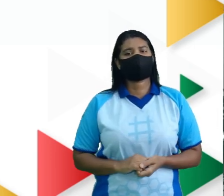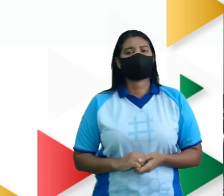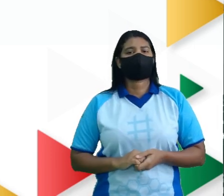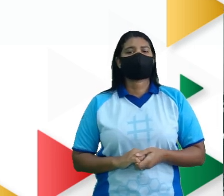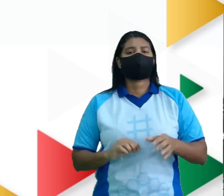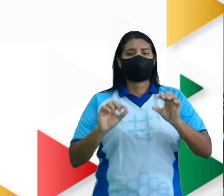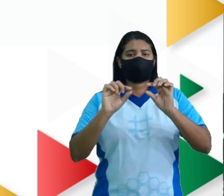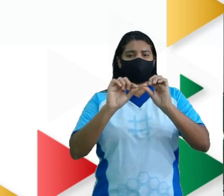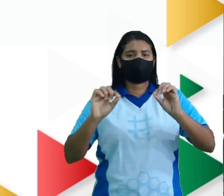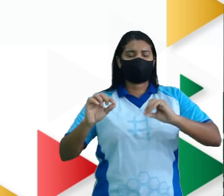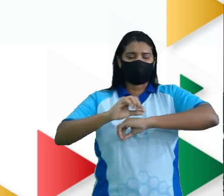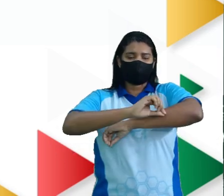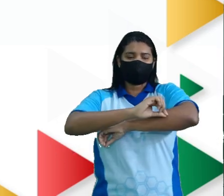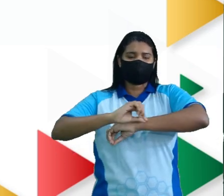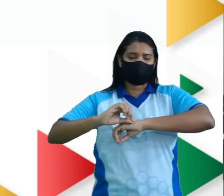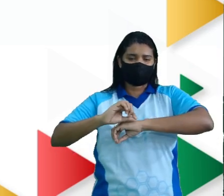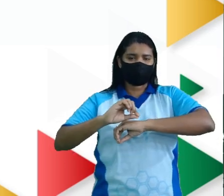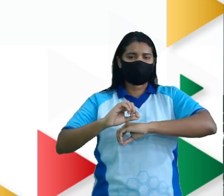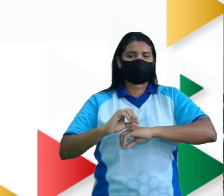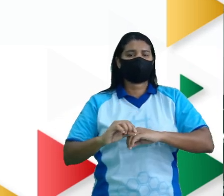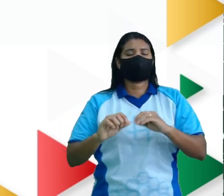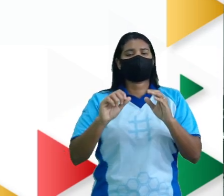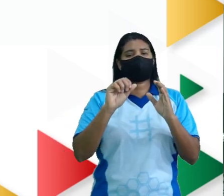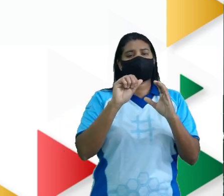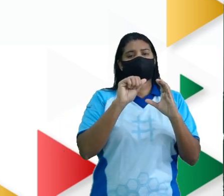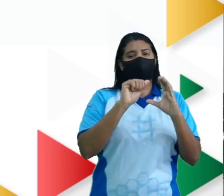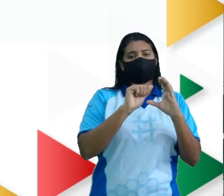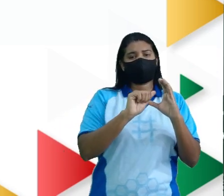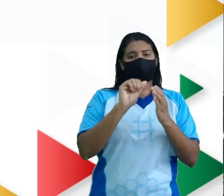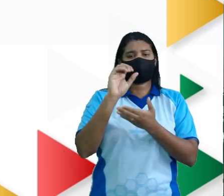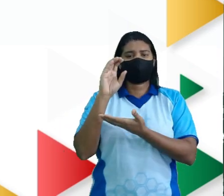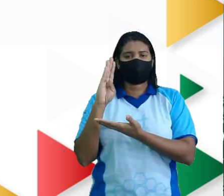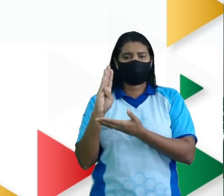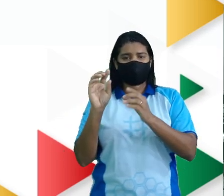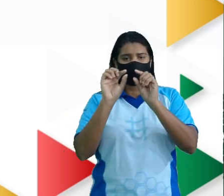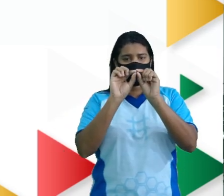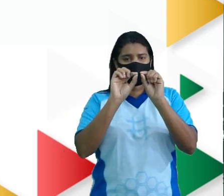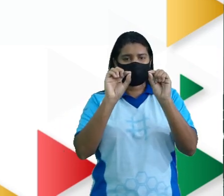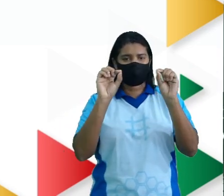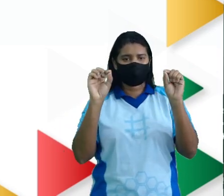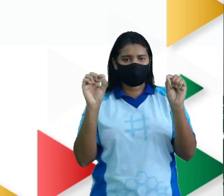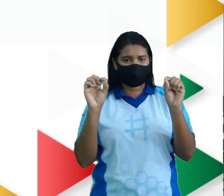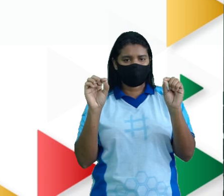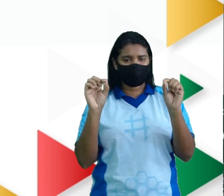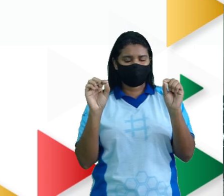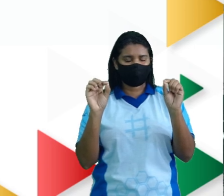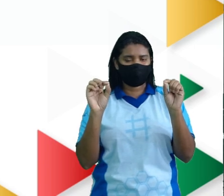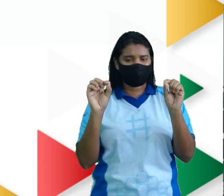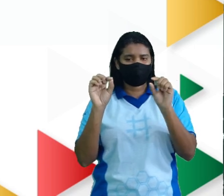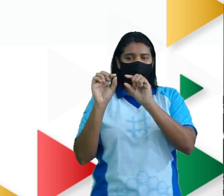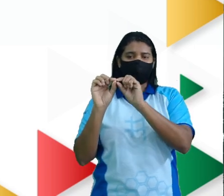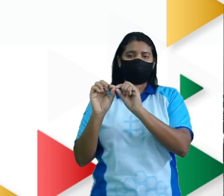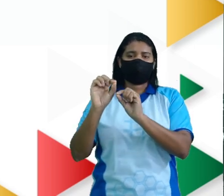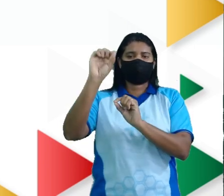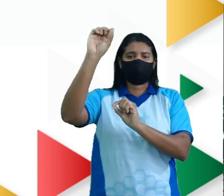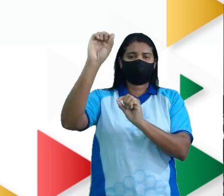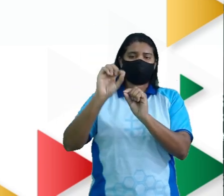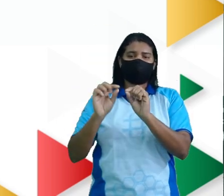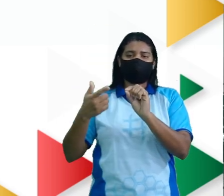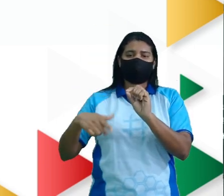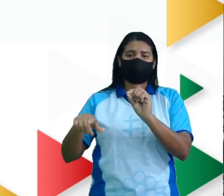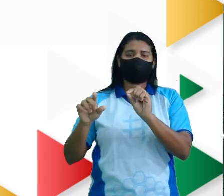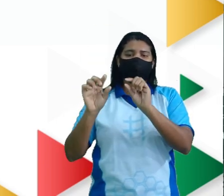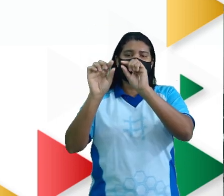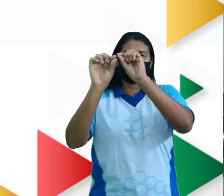régua e vai traçar do ponto A ao ponto B uma semi-reta. Do ponto B ao ponto C, outra semi-reta.